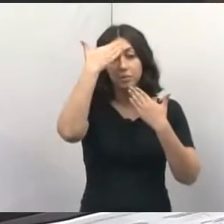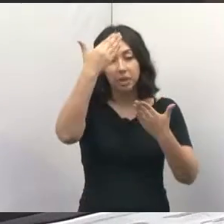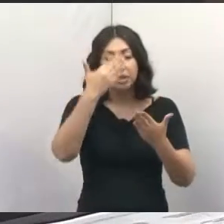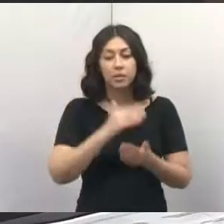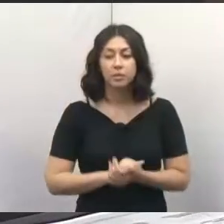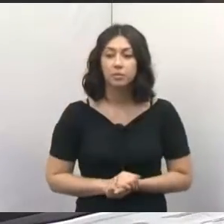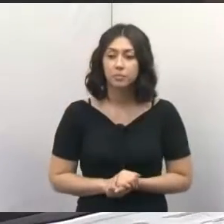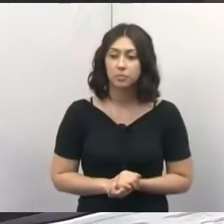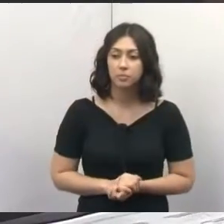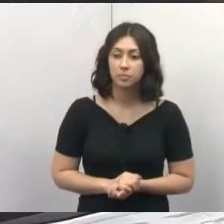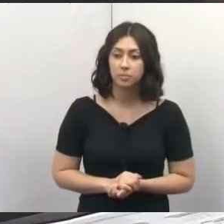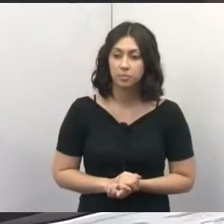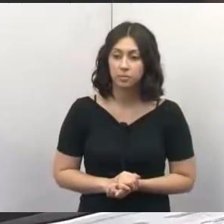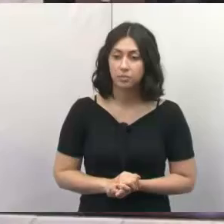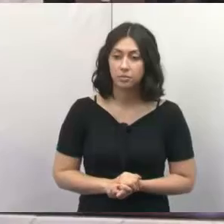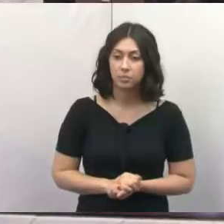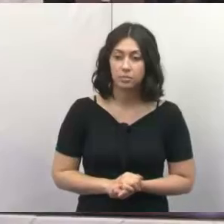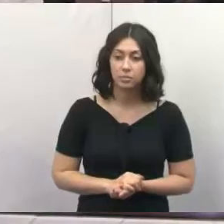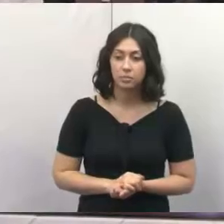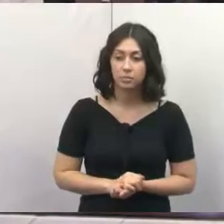pela parte.